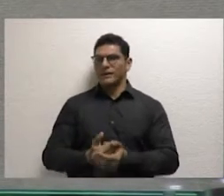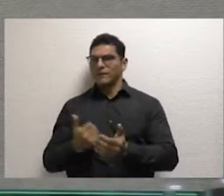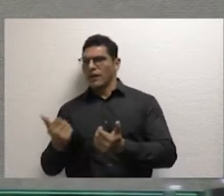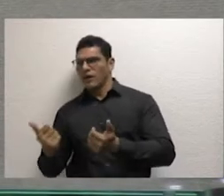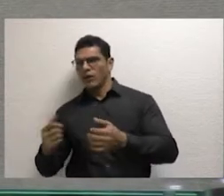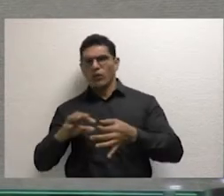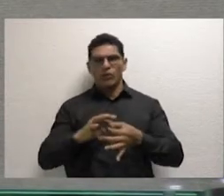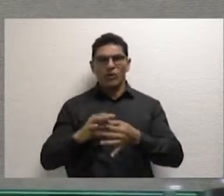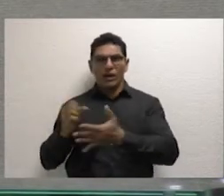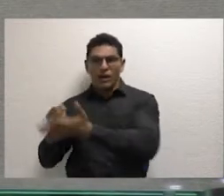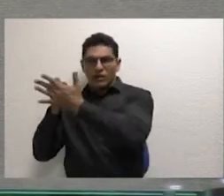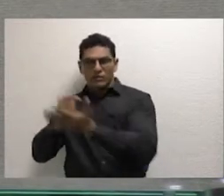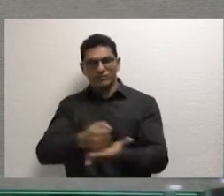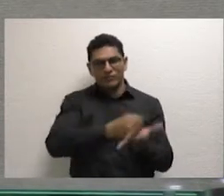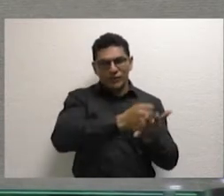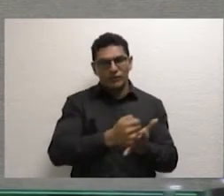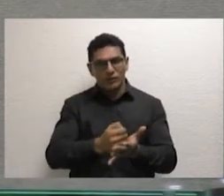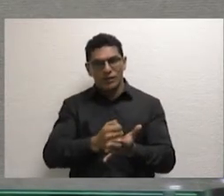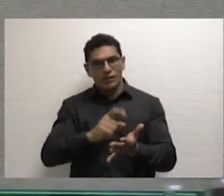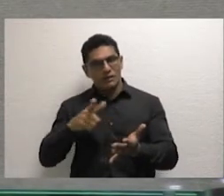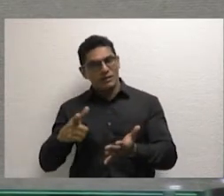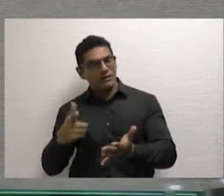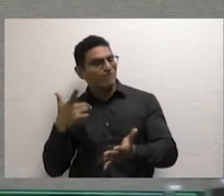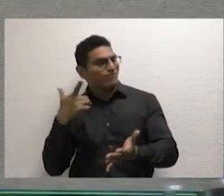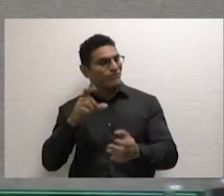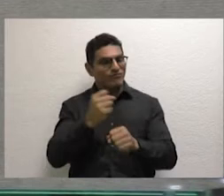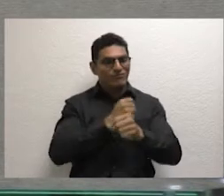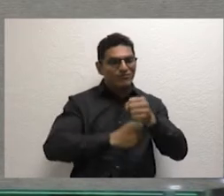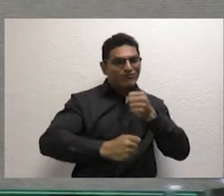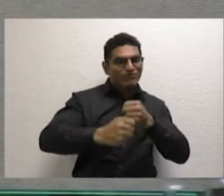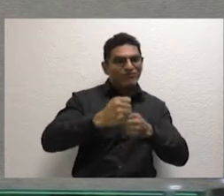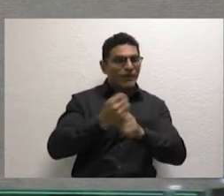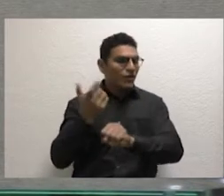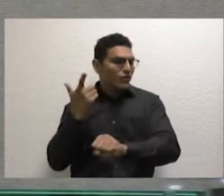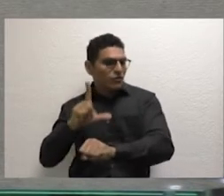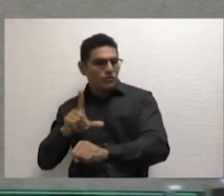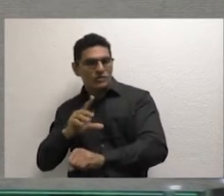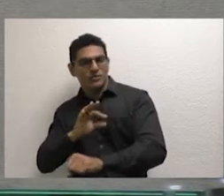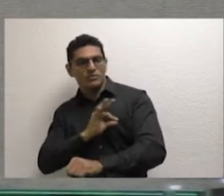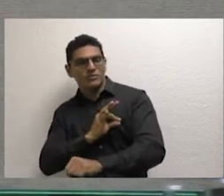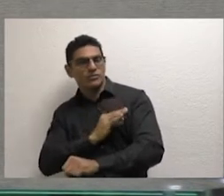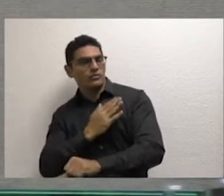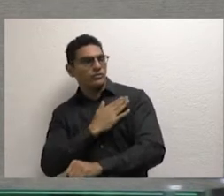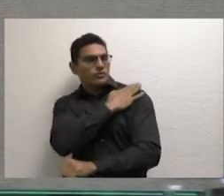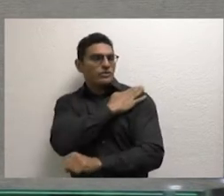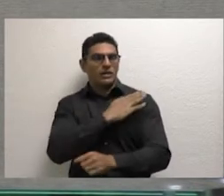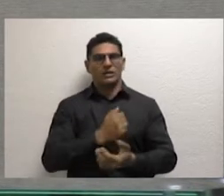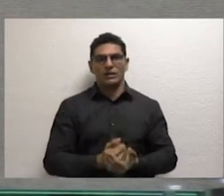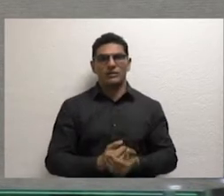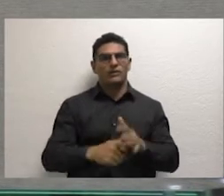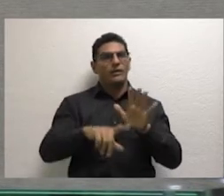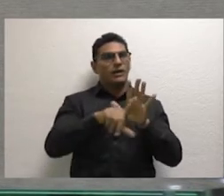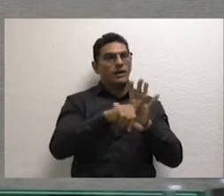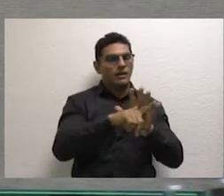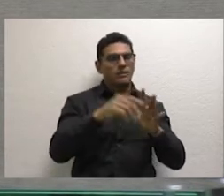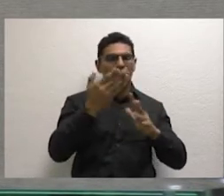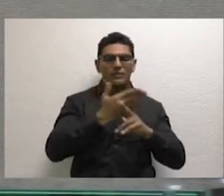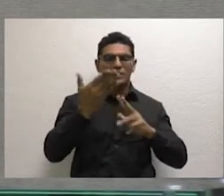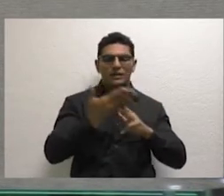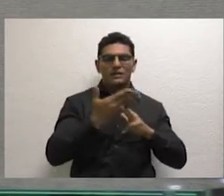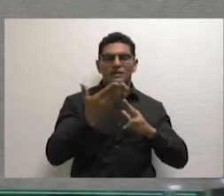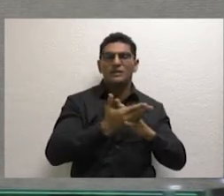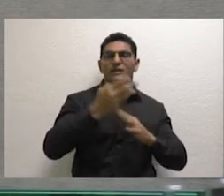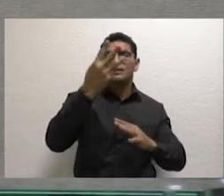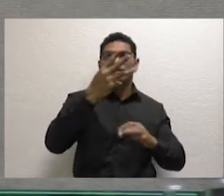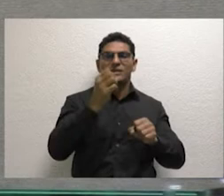e naquele momento não foi possível dar a dos delegados então a dos delegados foi aprovada a lei ontem parcelado em três anos para